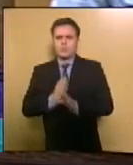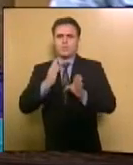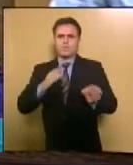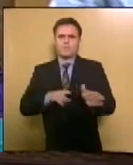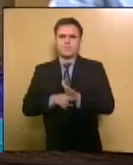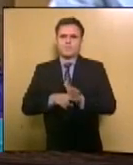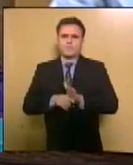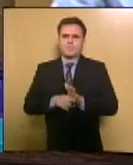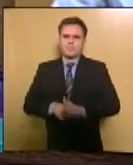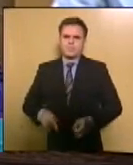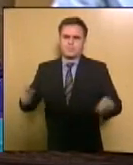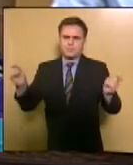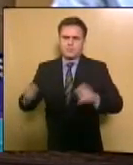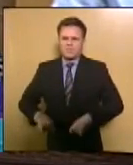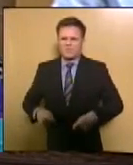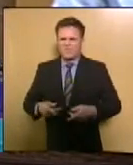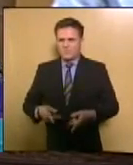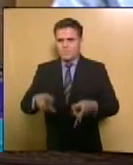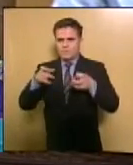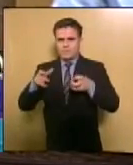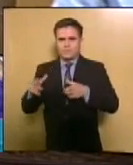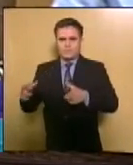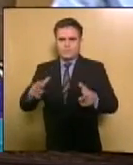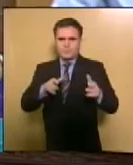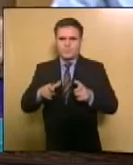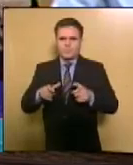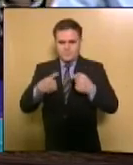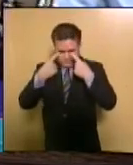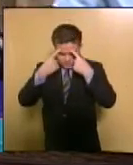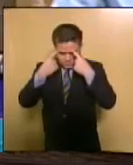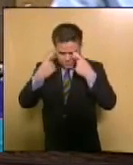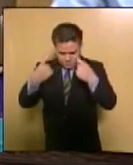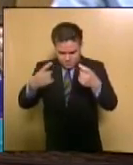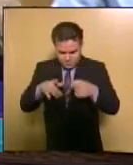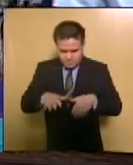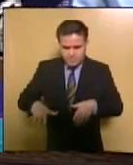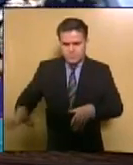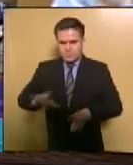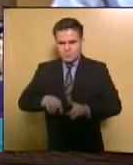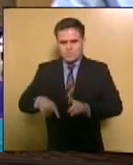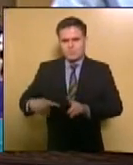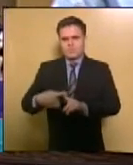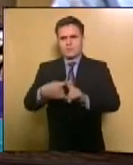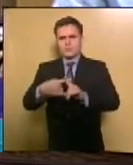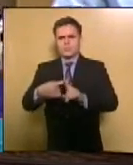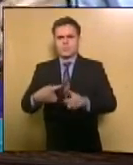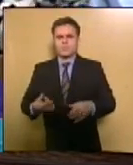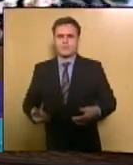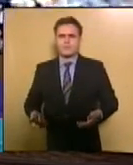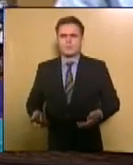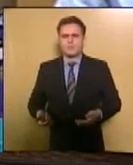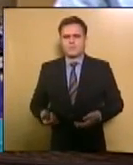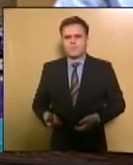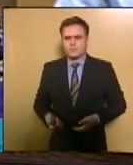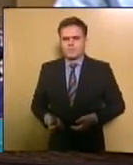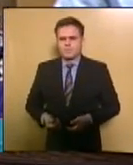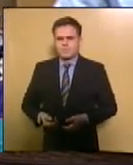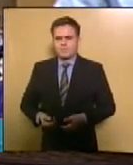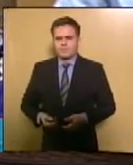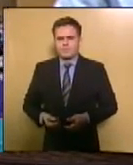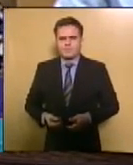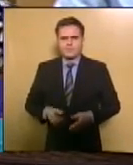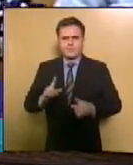pode perceber onde a violência ela estava maior crescente e Por que essa violência está